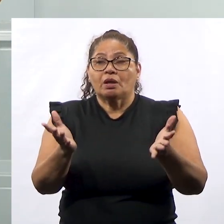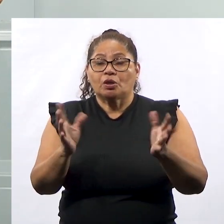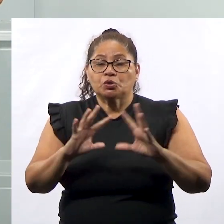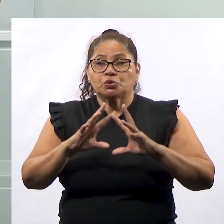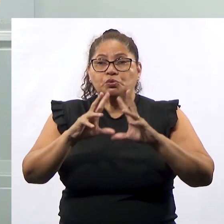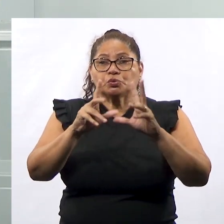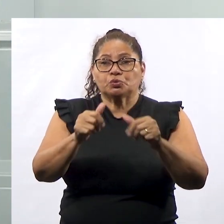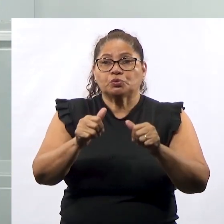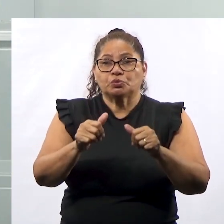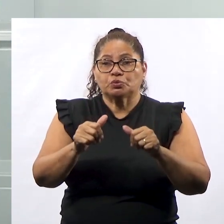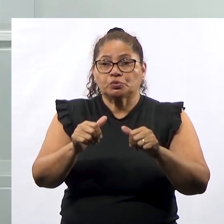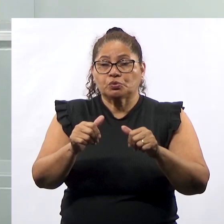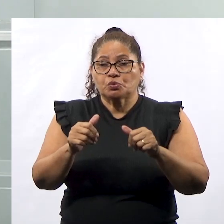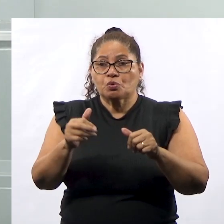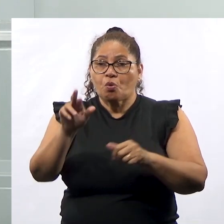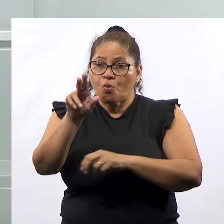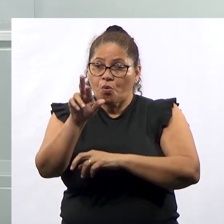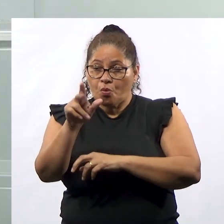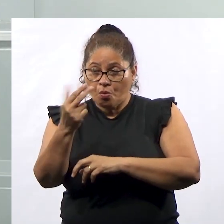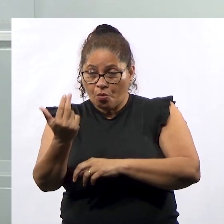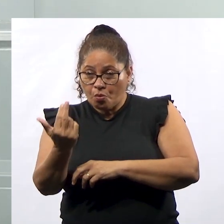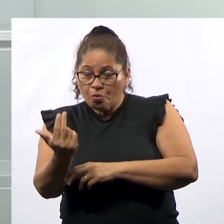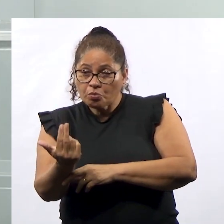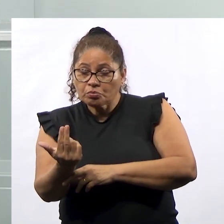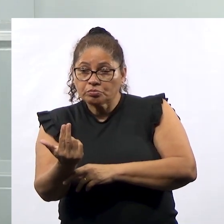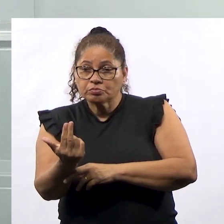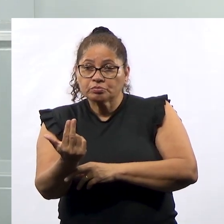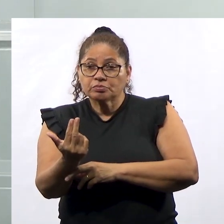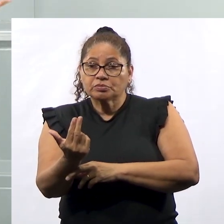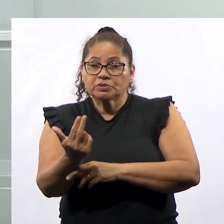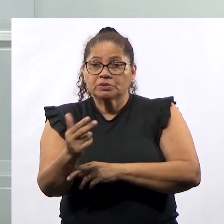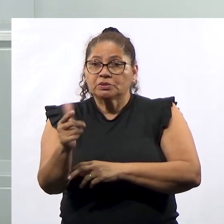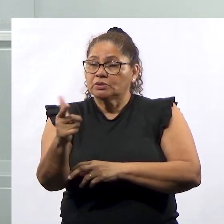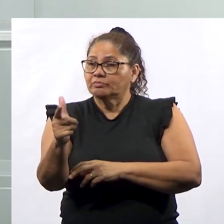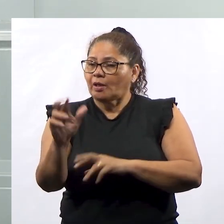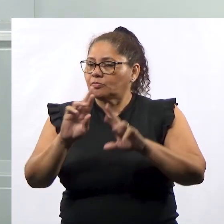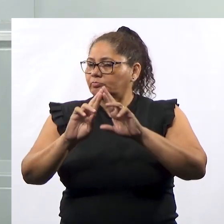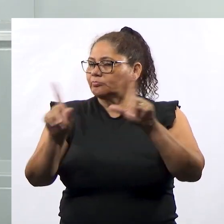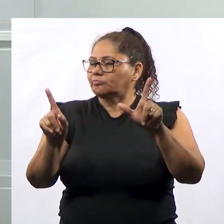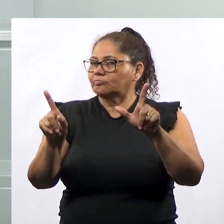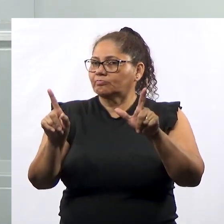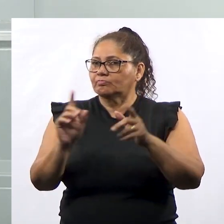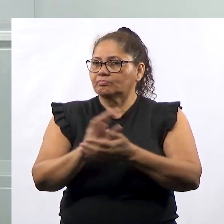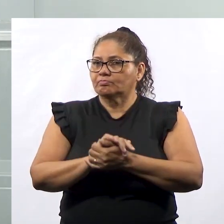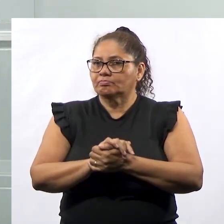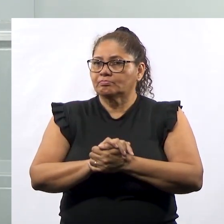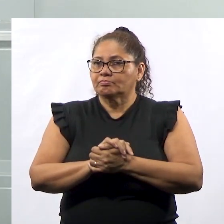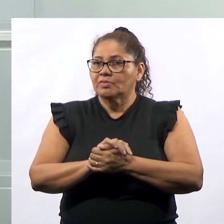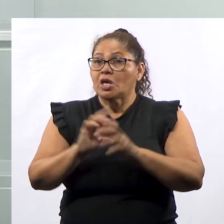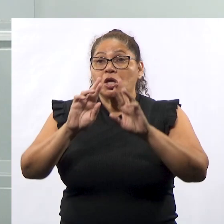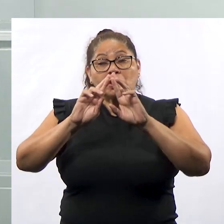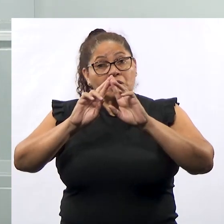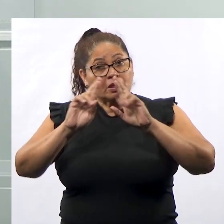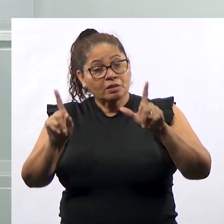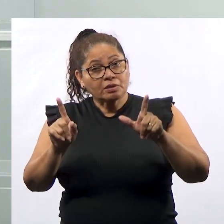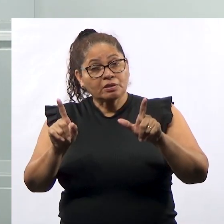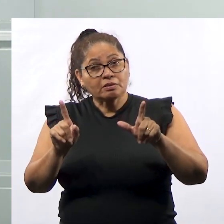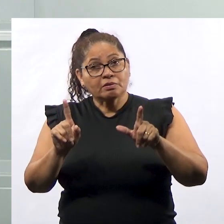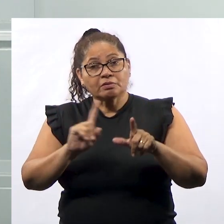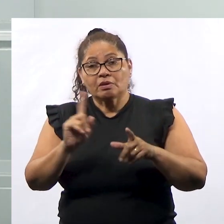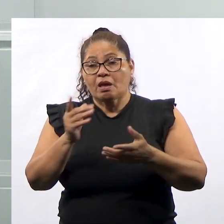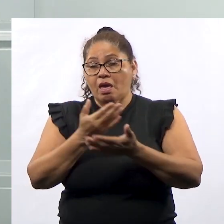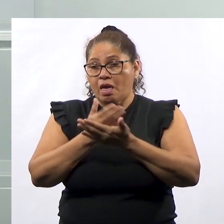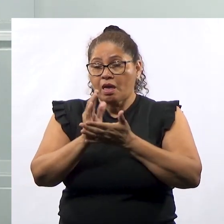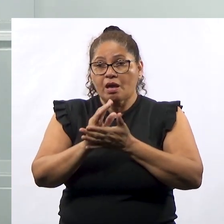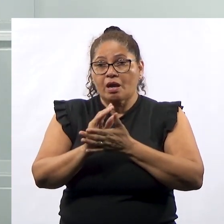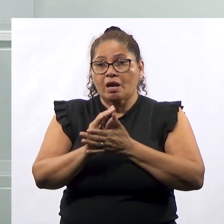todos iguais, no sentido de que eles não têm diferença. e que a diferença não é